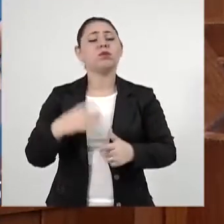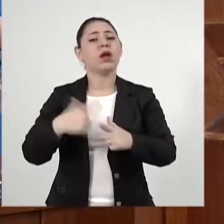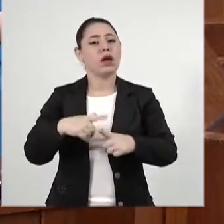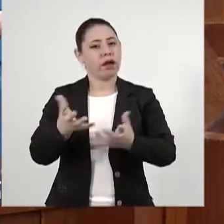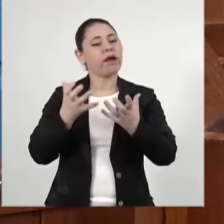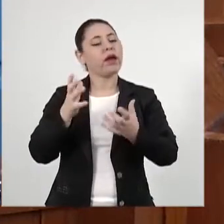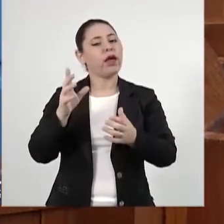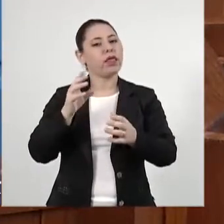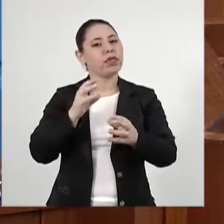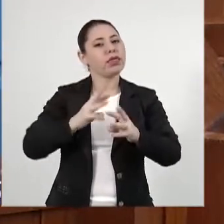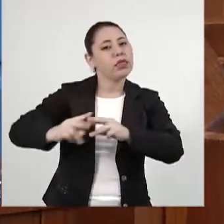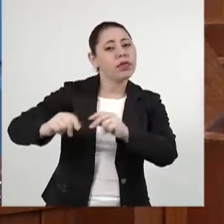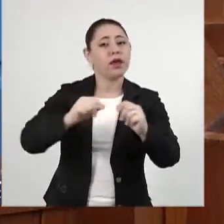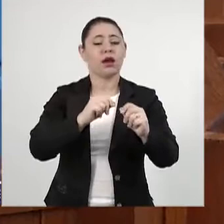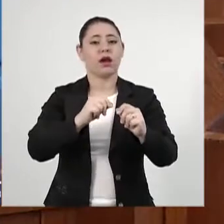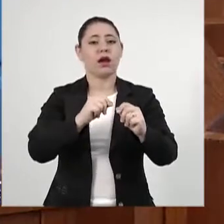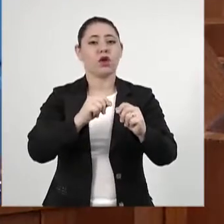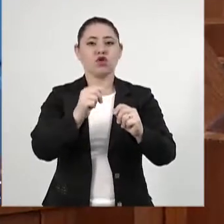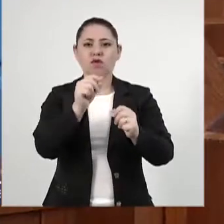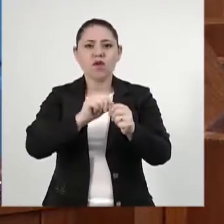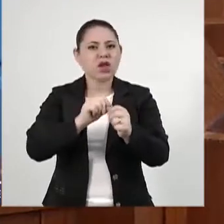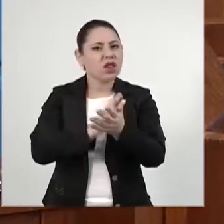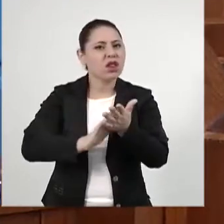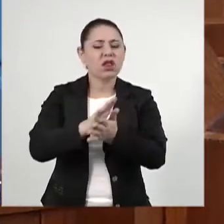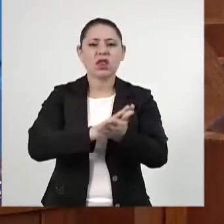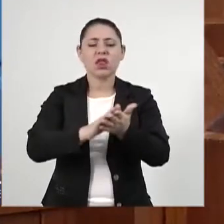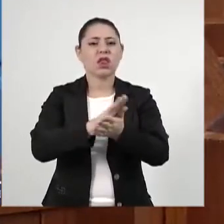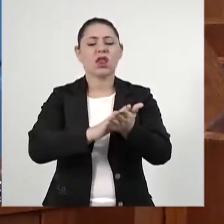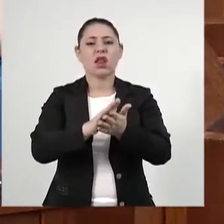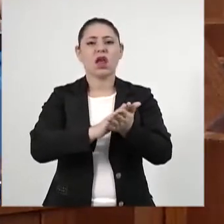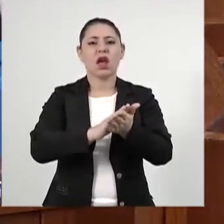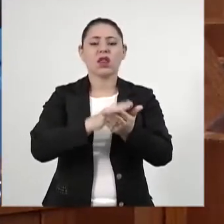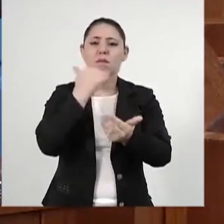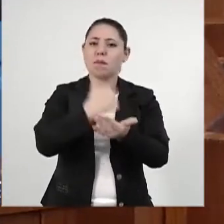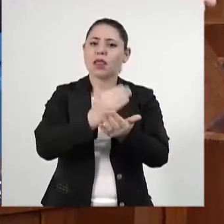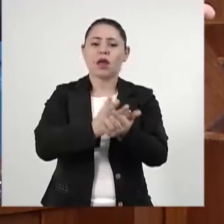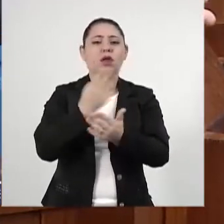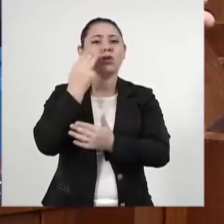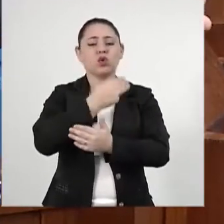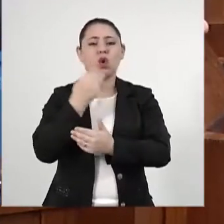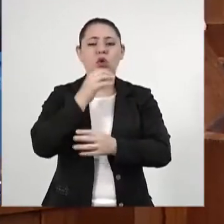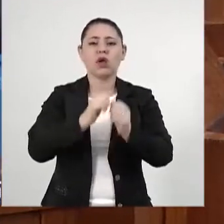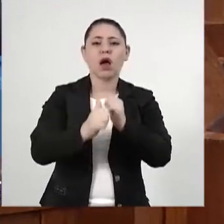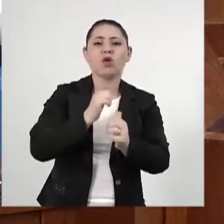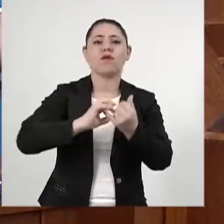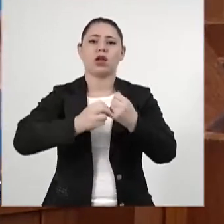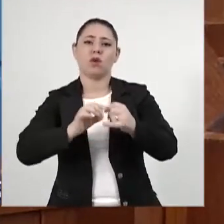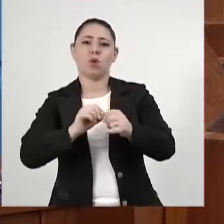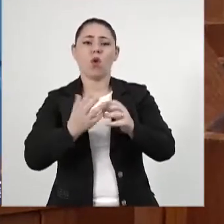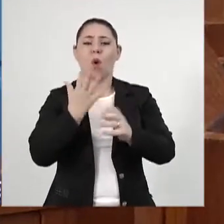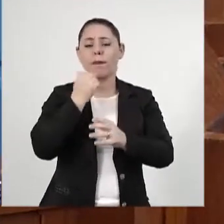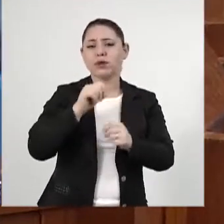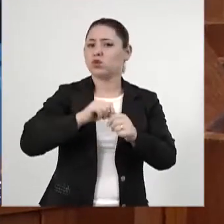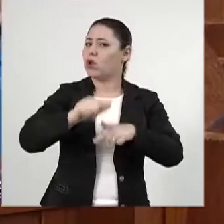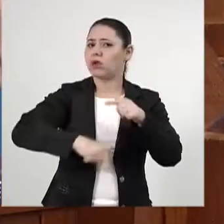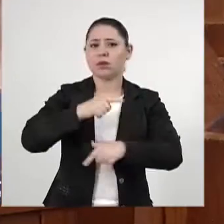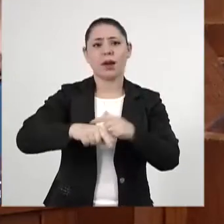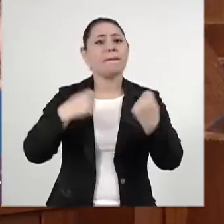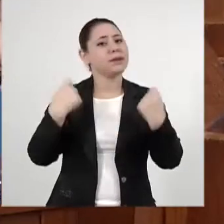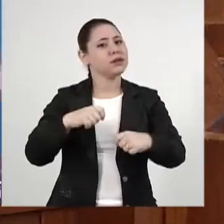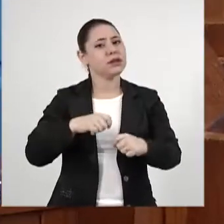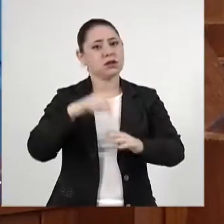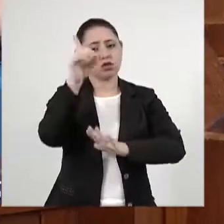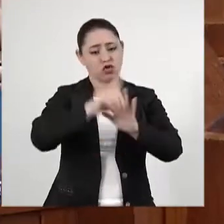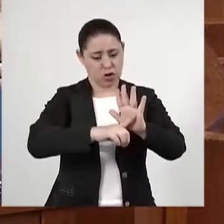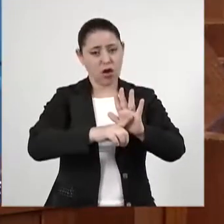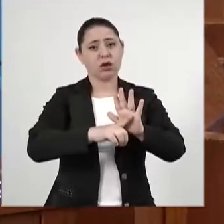quem está numa terra boa e não produz batata doce, mandioca, arroz, feijão para comer, então ele não está trabalhando. Tem que dar deveres e